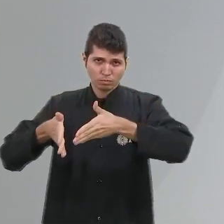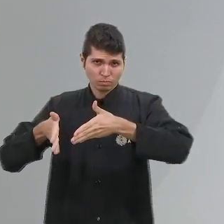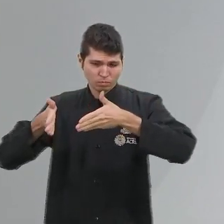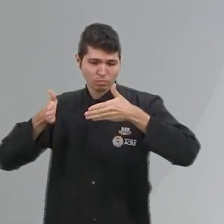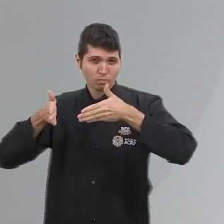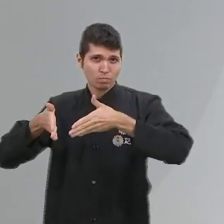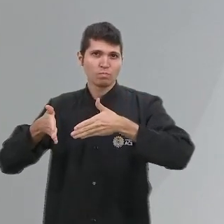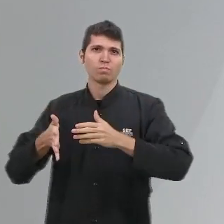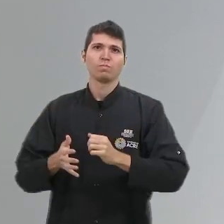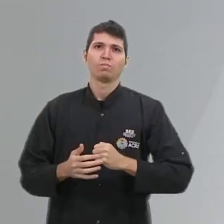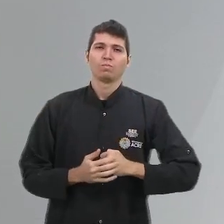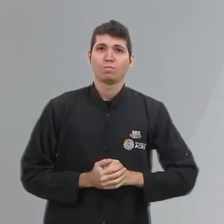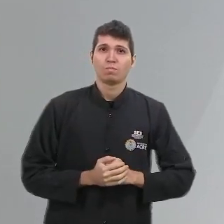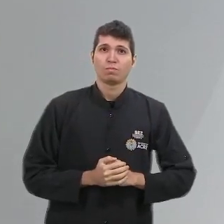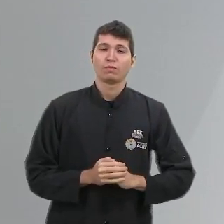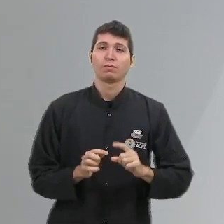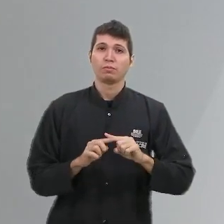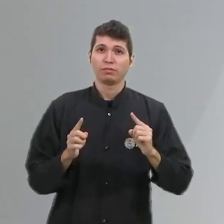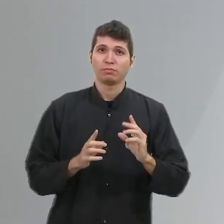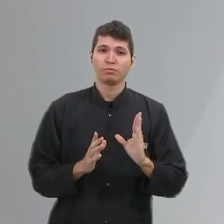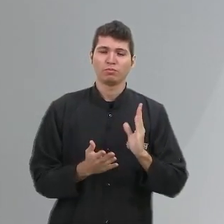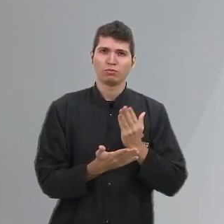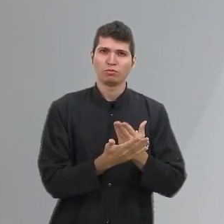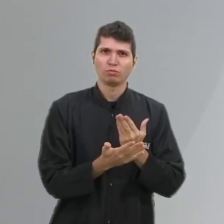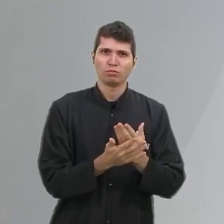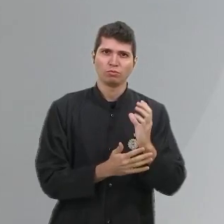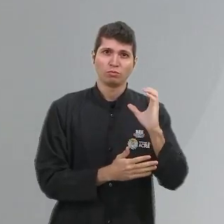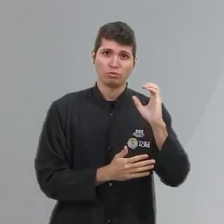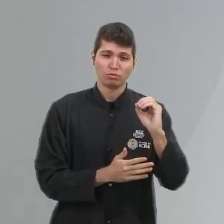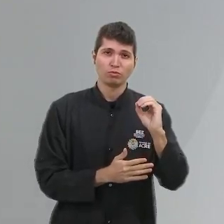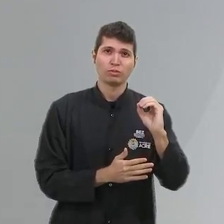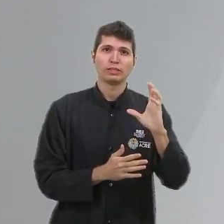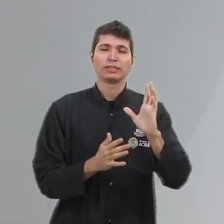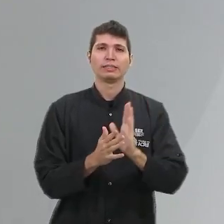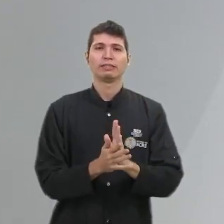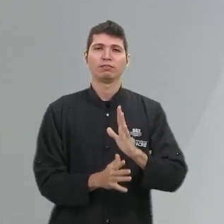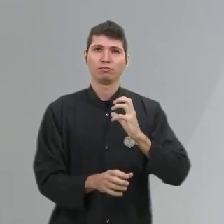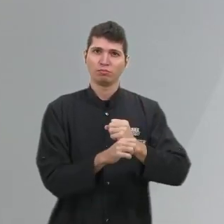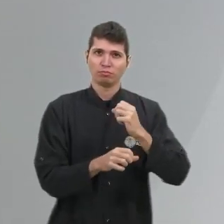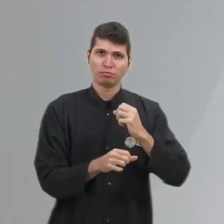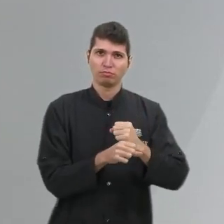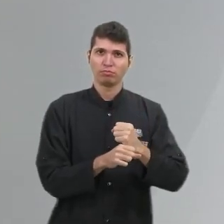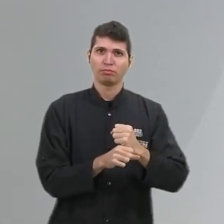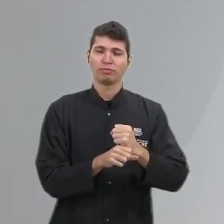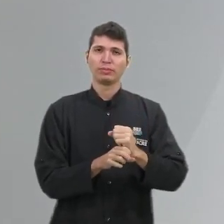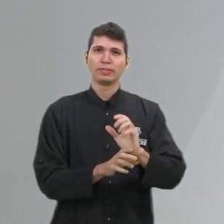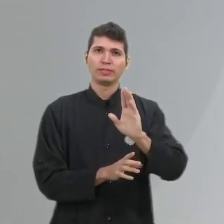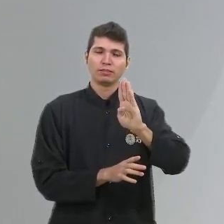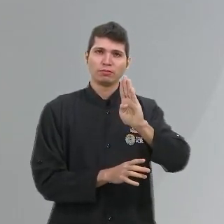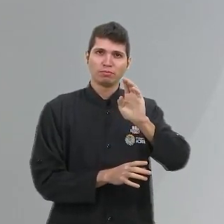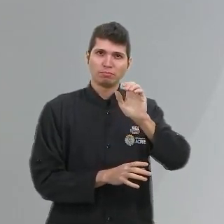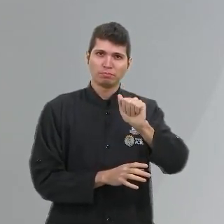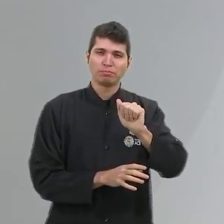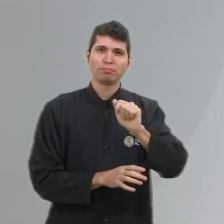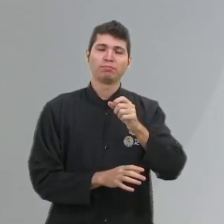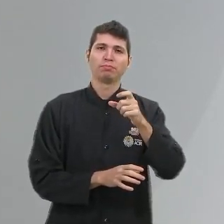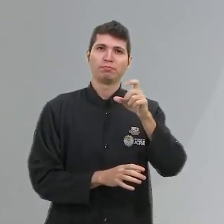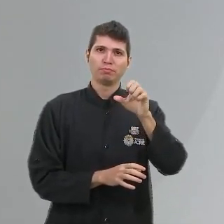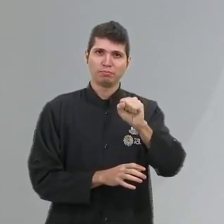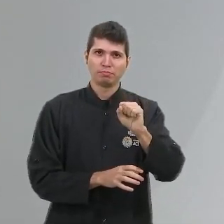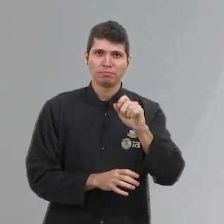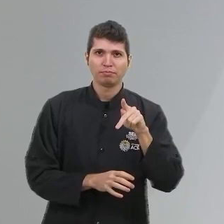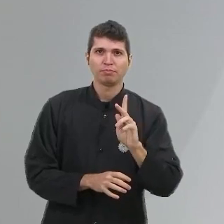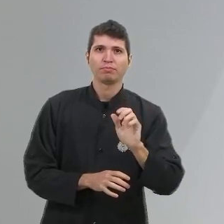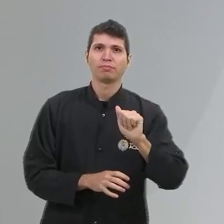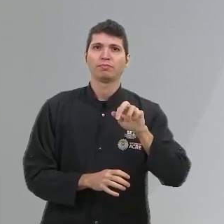gente também vai ver a ideia de zero da função, as aplicações das relações aplicando o Bhaskara, tá bom? E como é que isso fica na ideia do